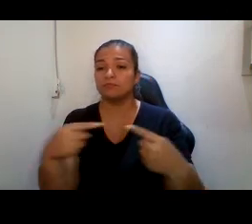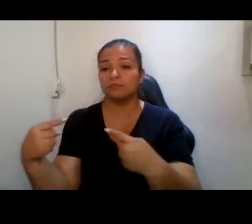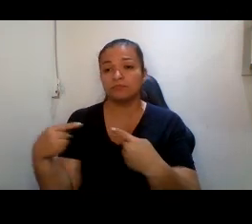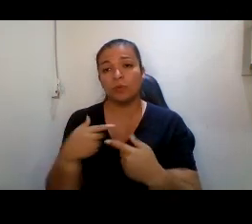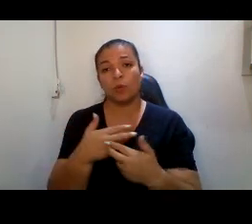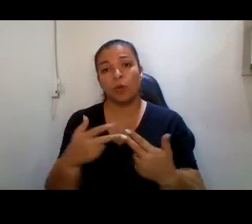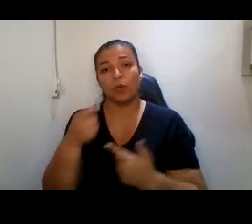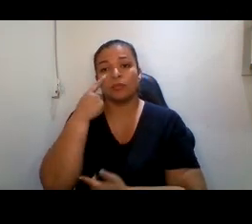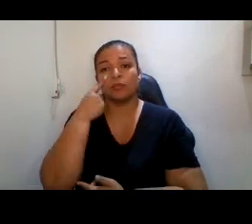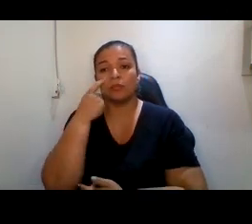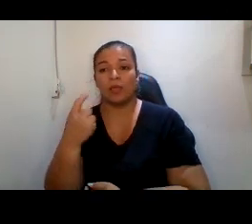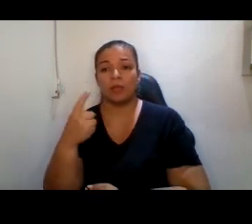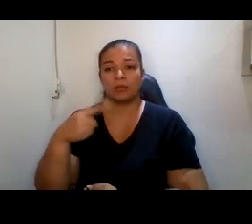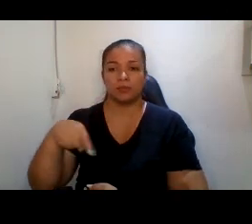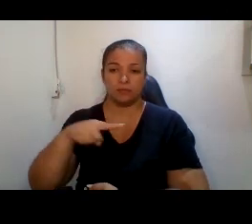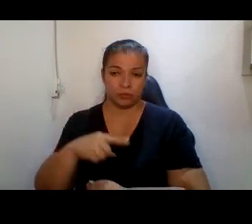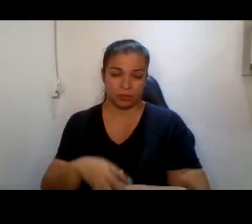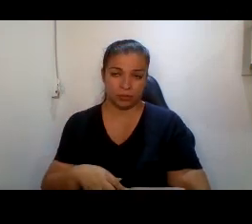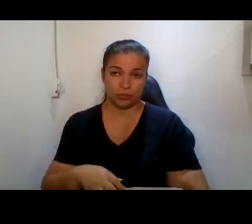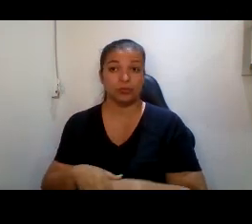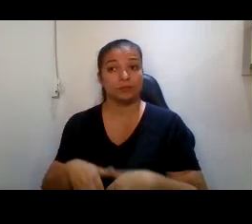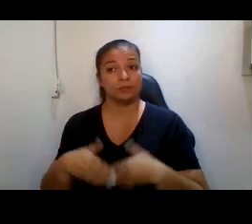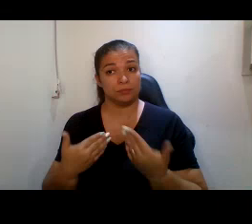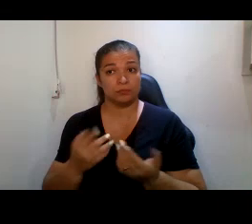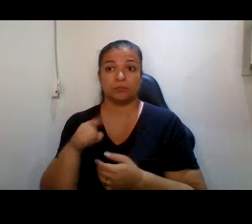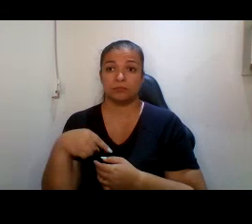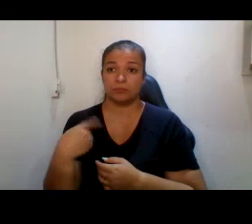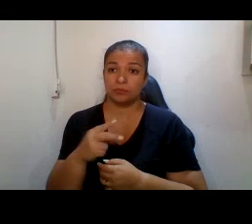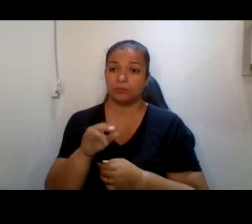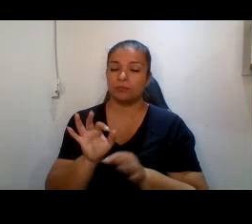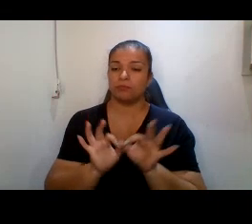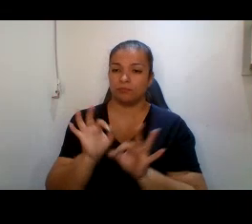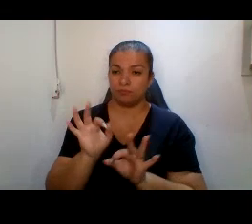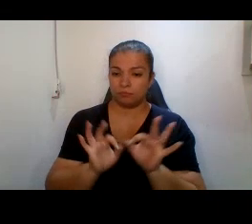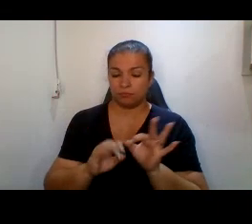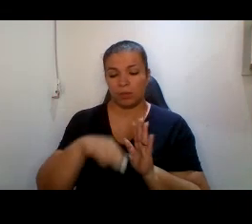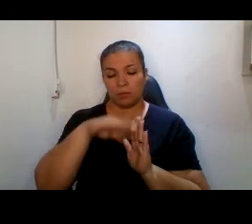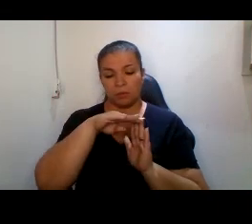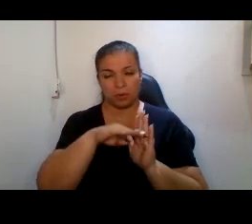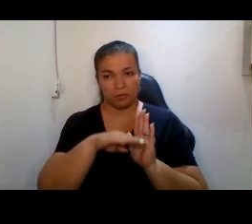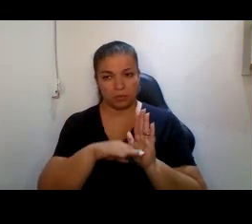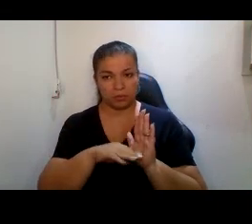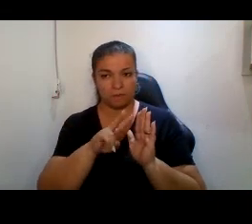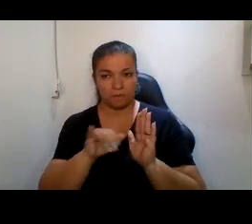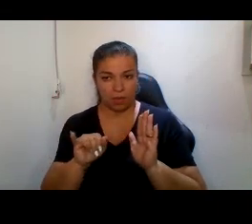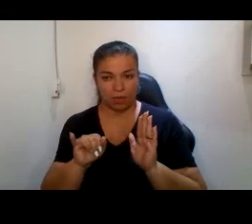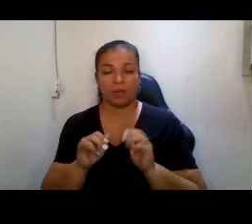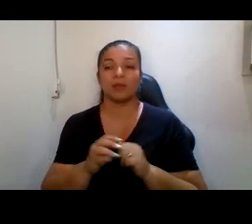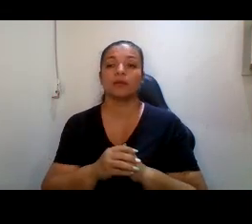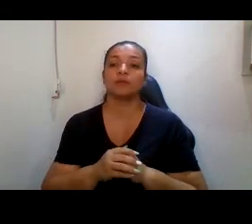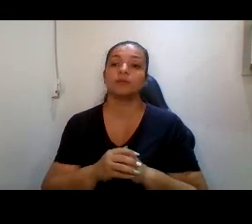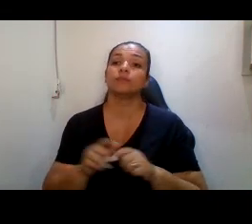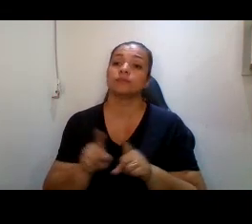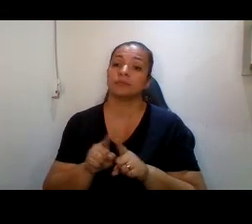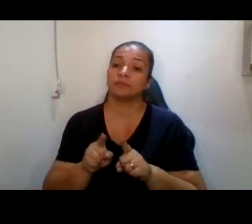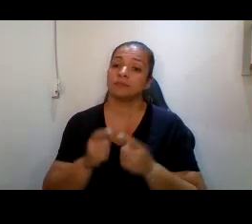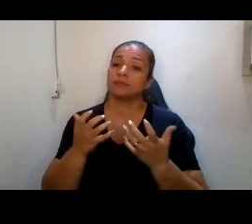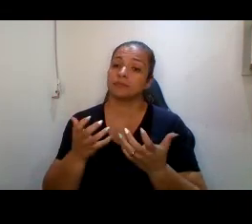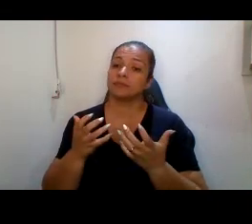interessem, né? Então, a gente vai preparar a nossa programação mas queremos também que